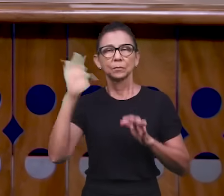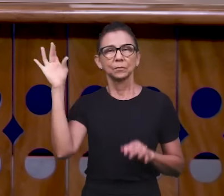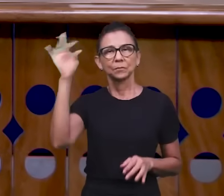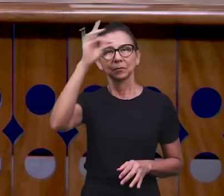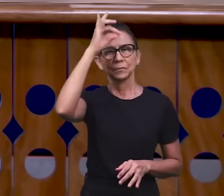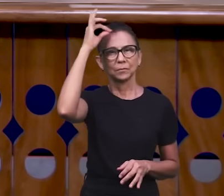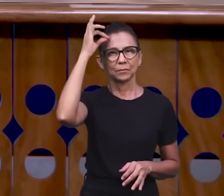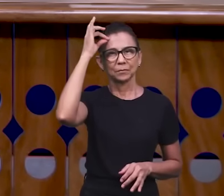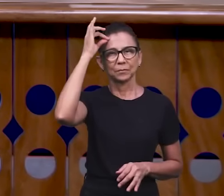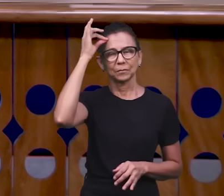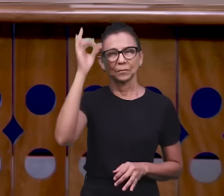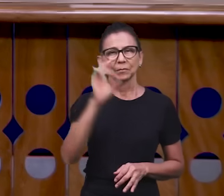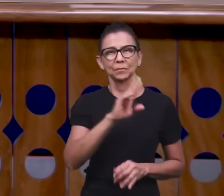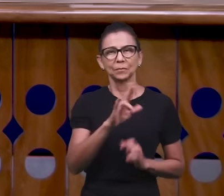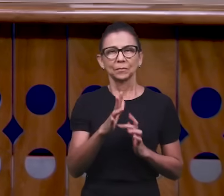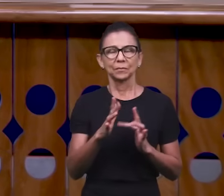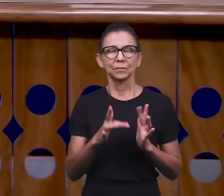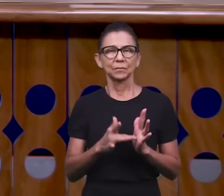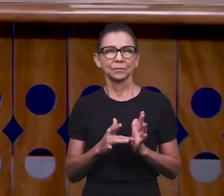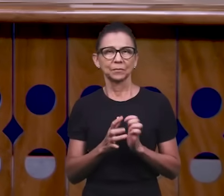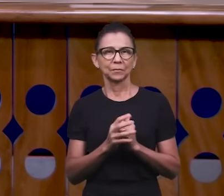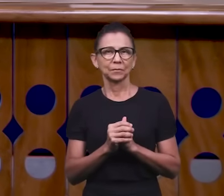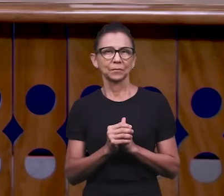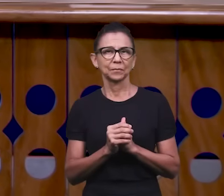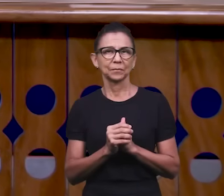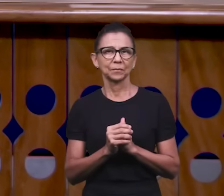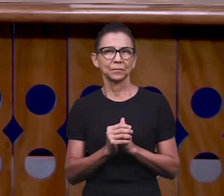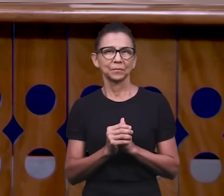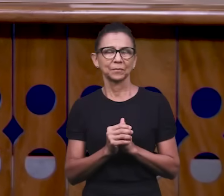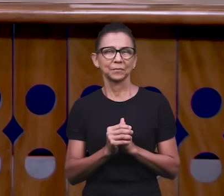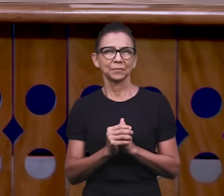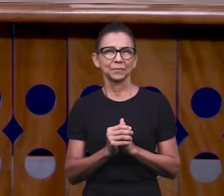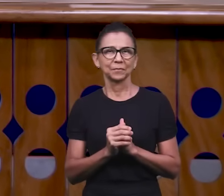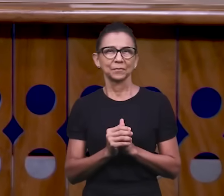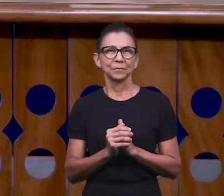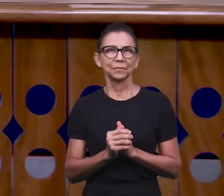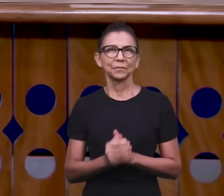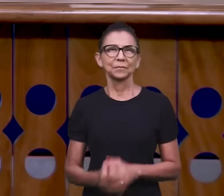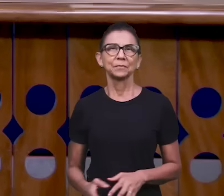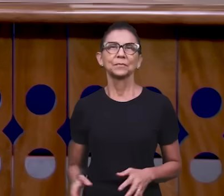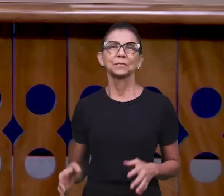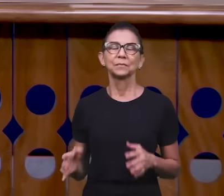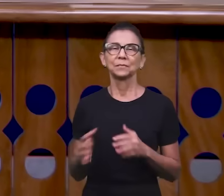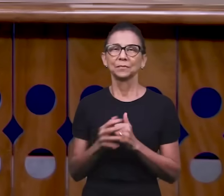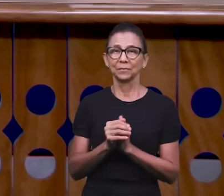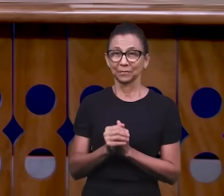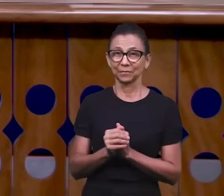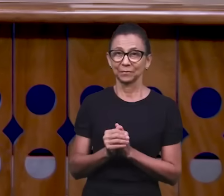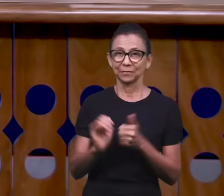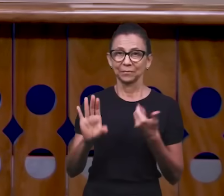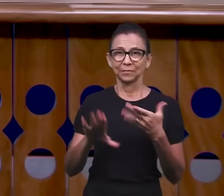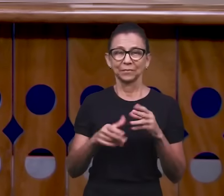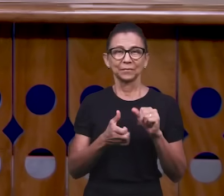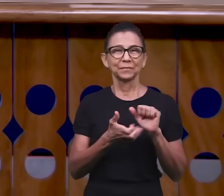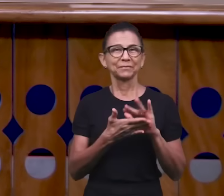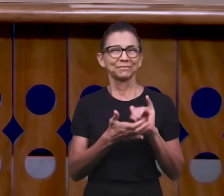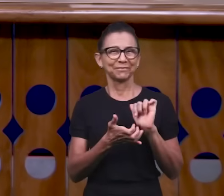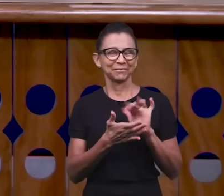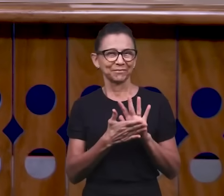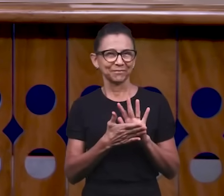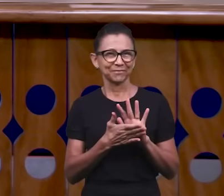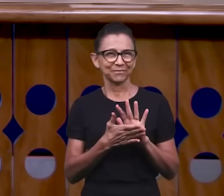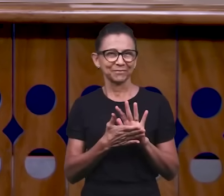Teu Espírito Santo, clamamos em nome do Senhor Jesus. Amém. Glória a Deus. Amém. Vamos agora cantar um